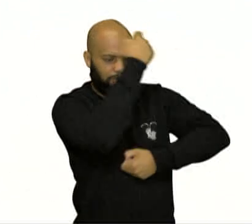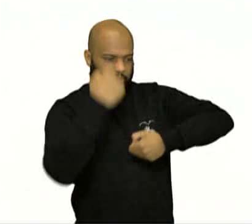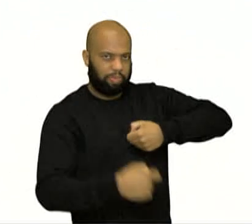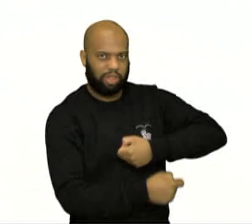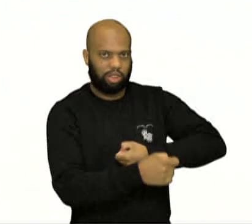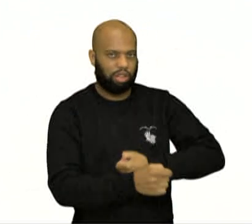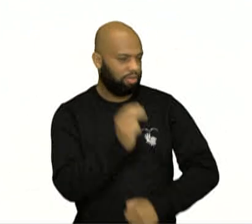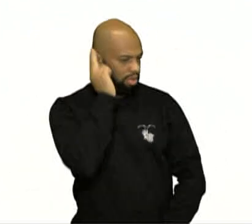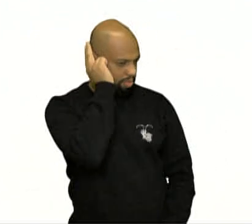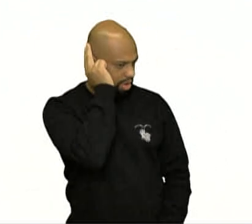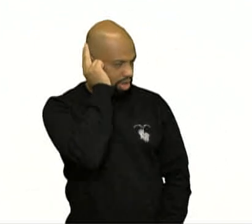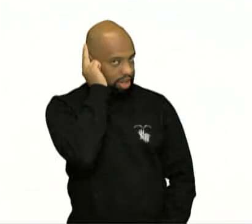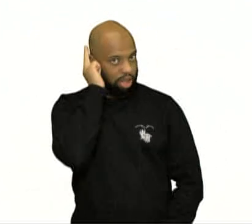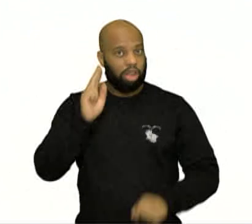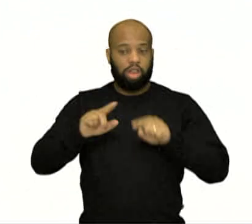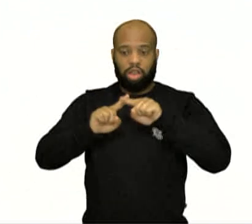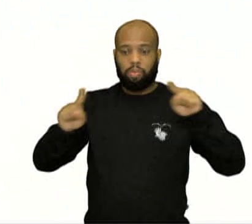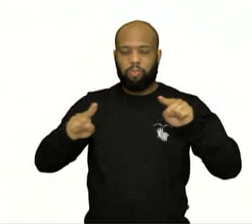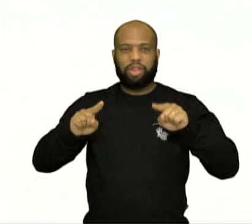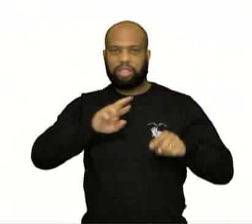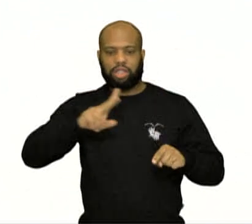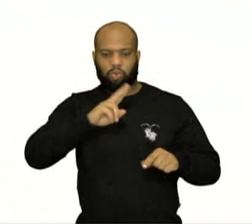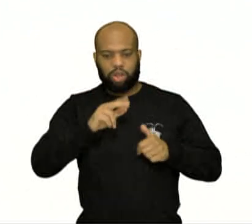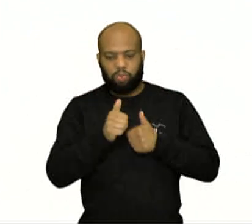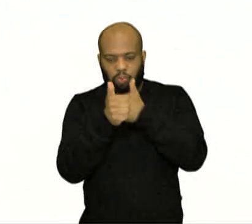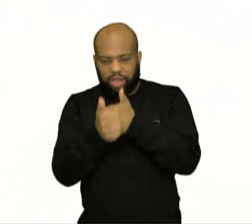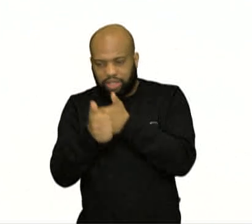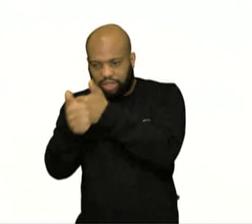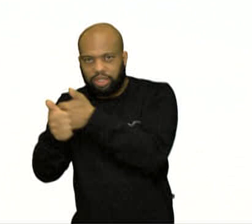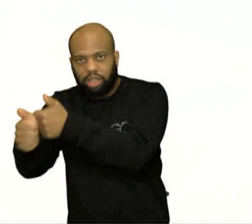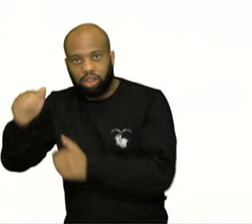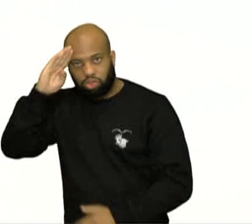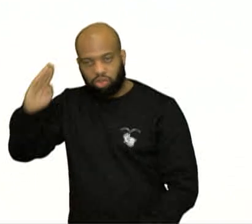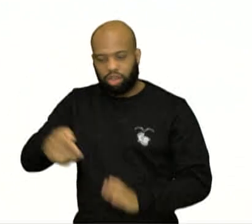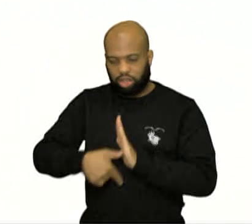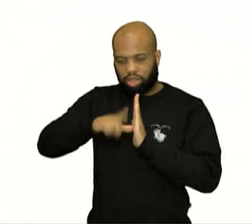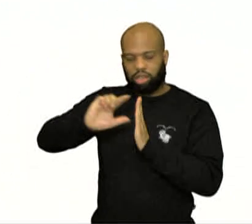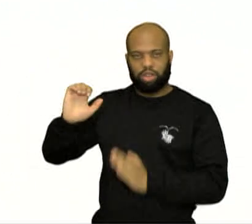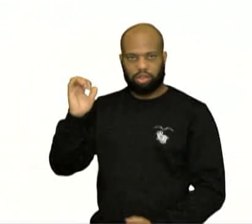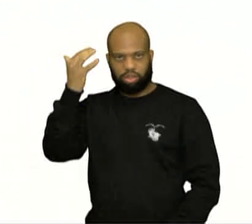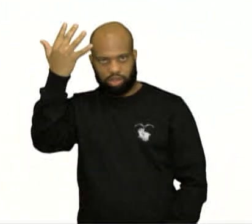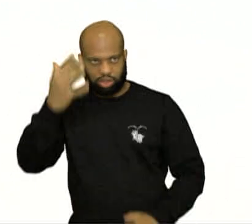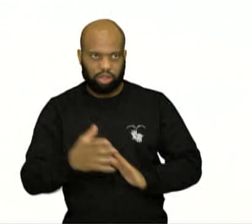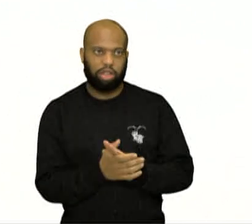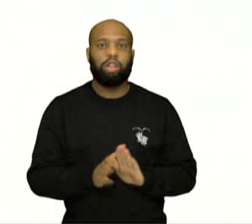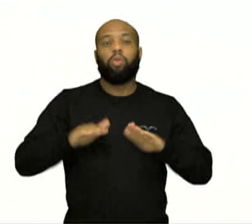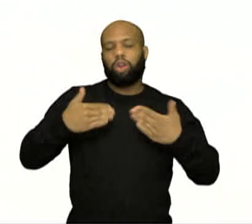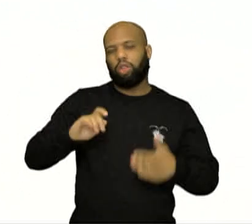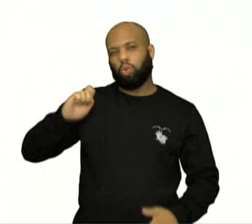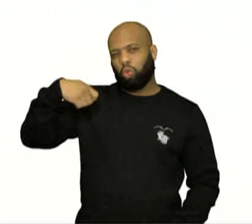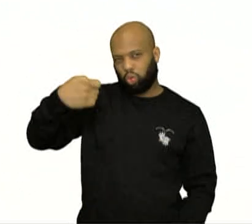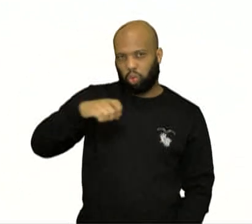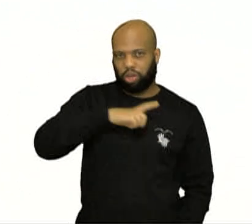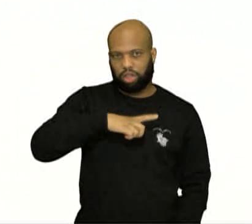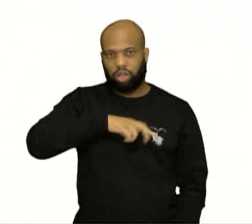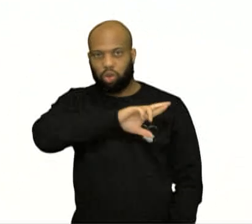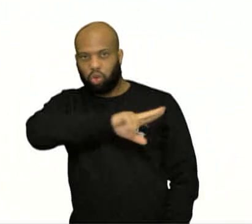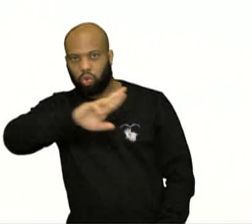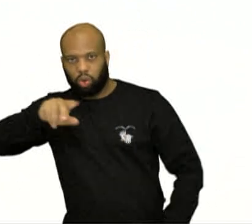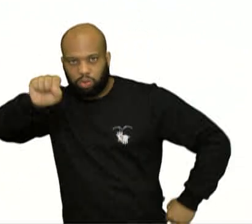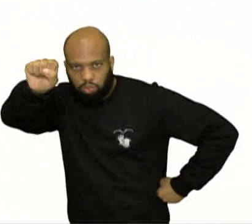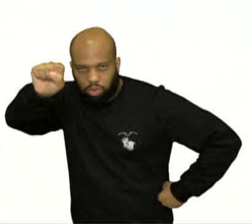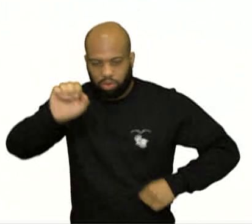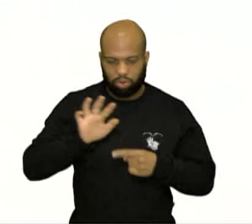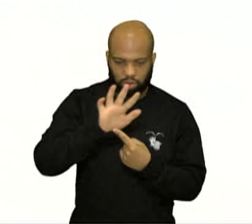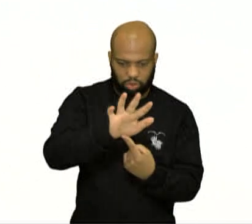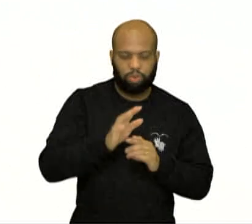sem, no entanto, ser uma sequência direta do que lá acontece, ao menos não em relação aos demais super-heróis